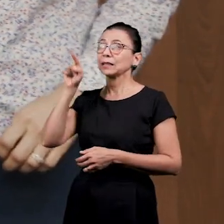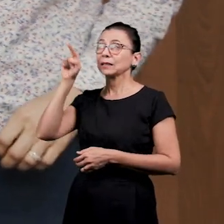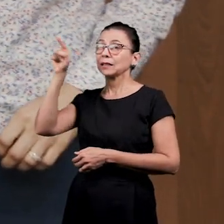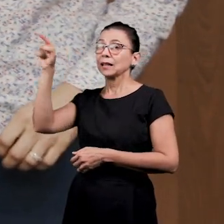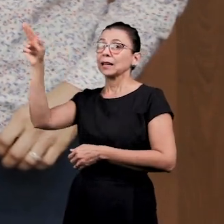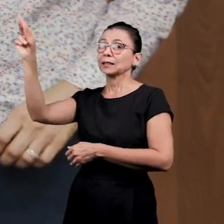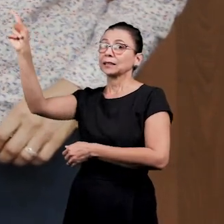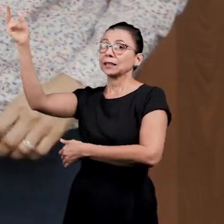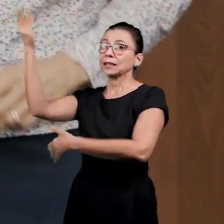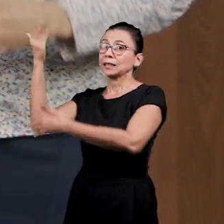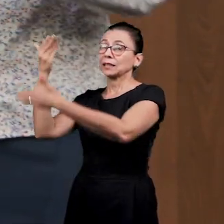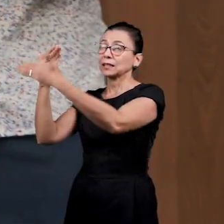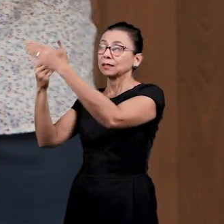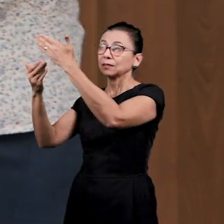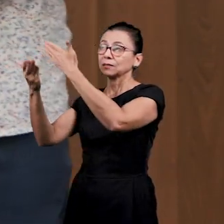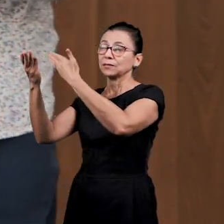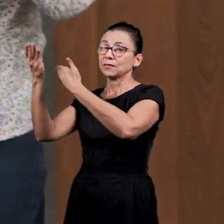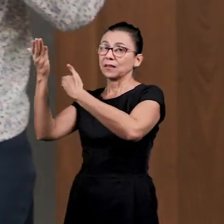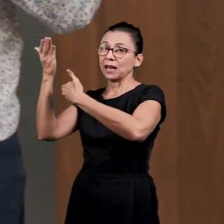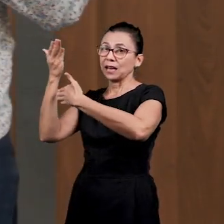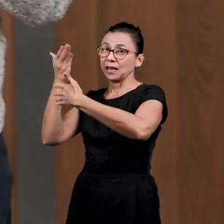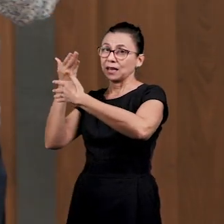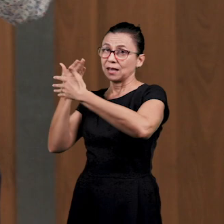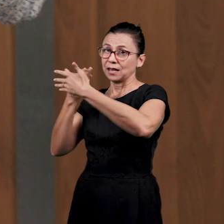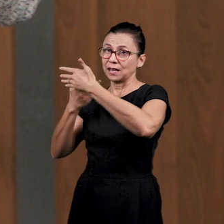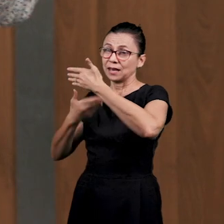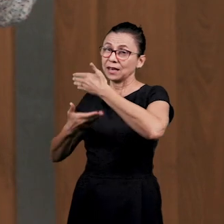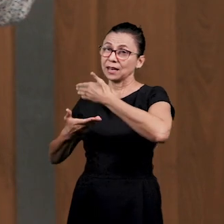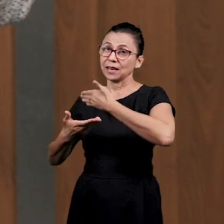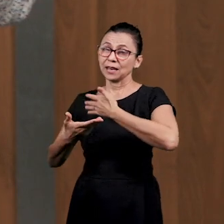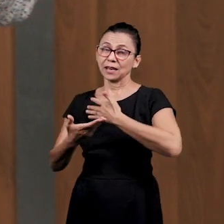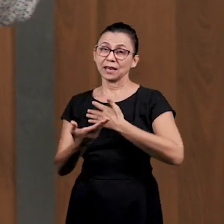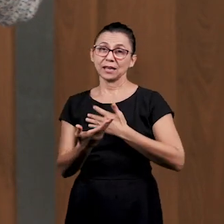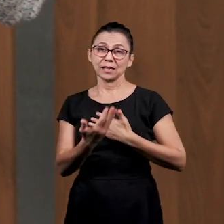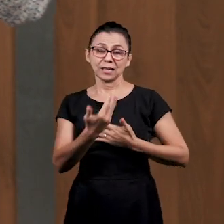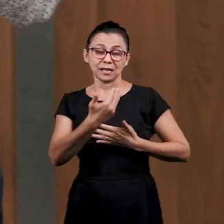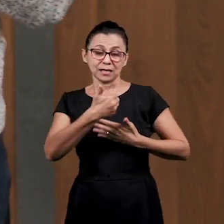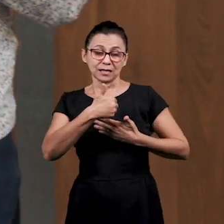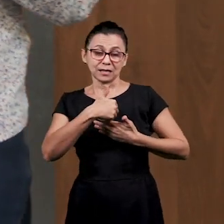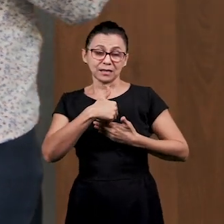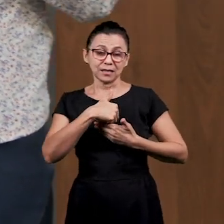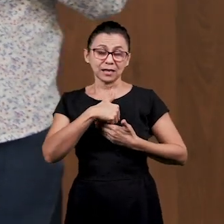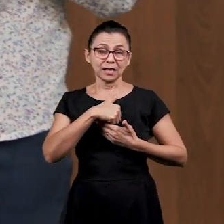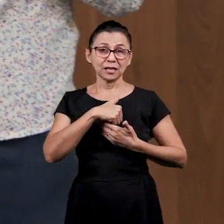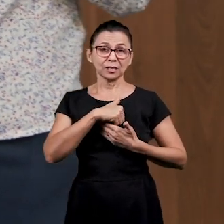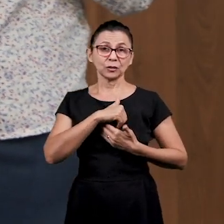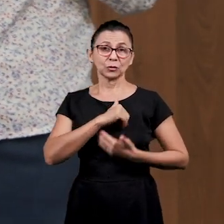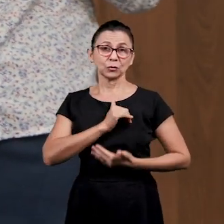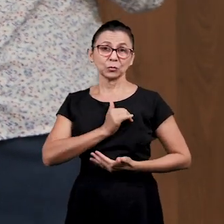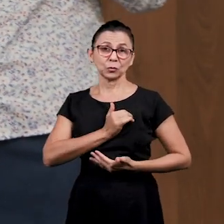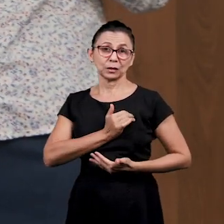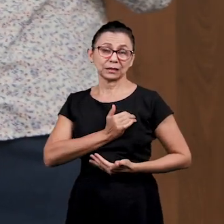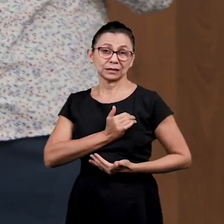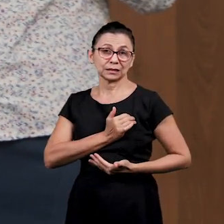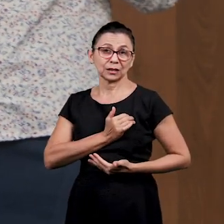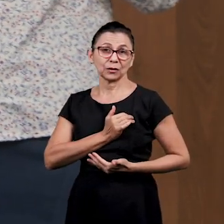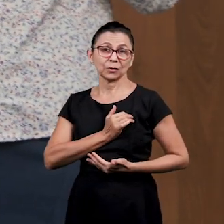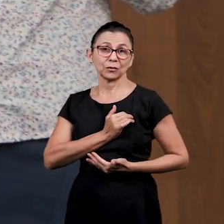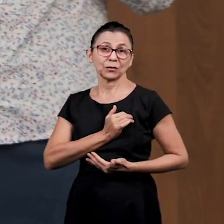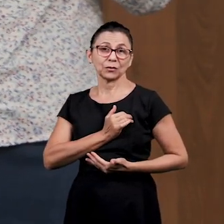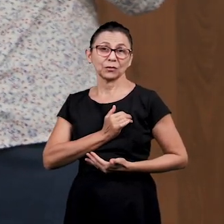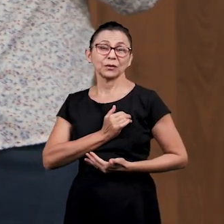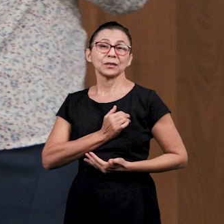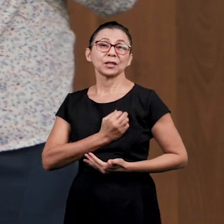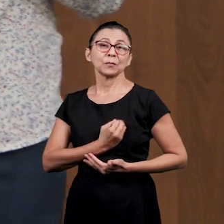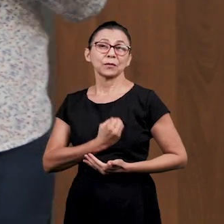da eternidade e traz para o homem a eternidade, para levá-lo à vida eterna. E